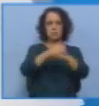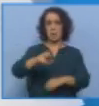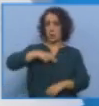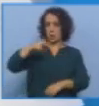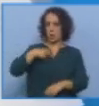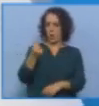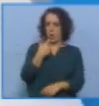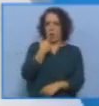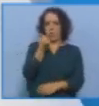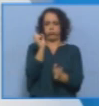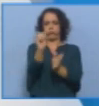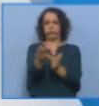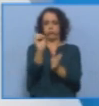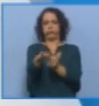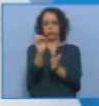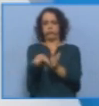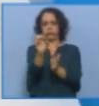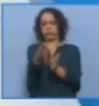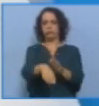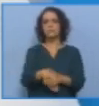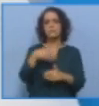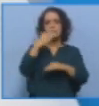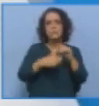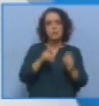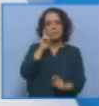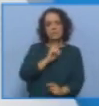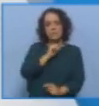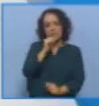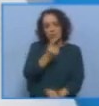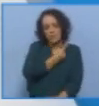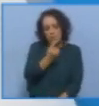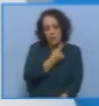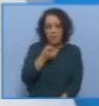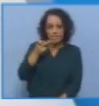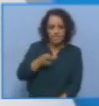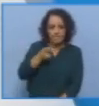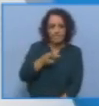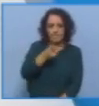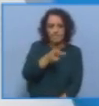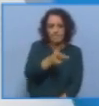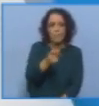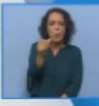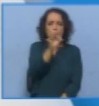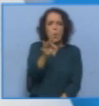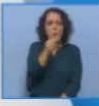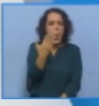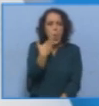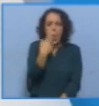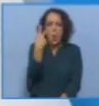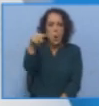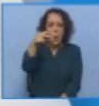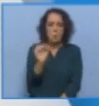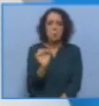deitavam quantias avultadas. Veio uma pobre viúva e deitou 2 pequenas moedas, isto é,